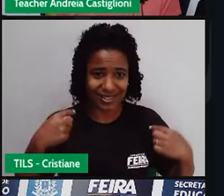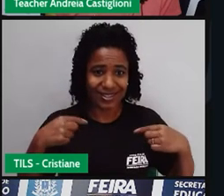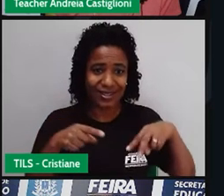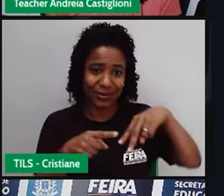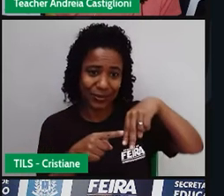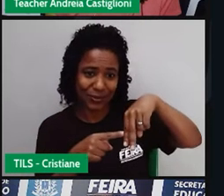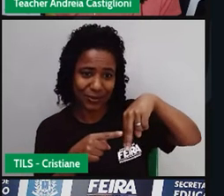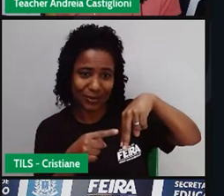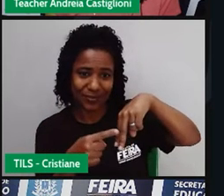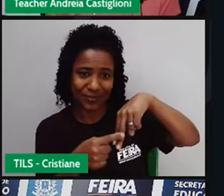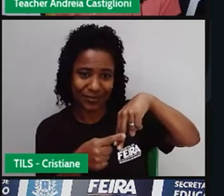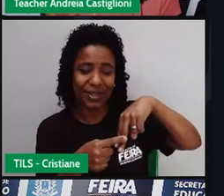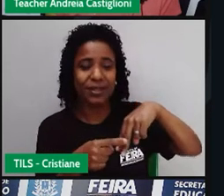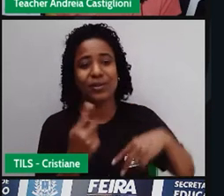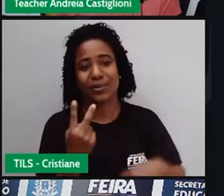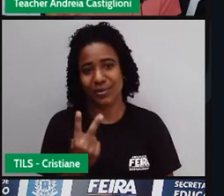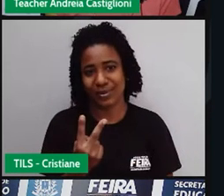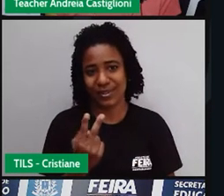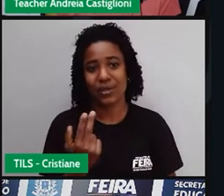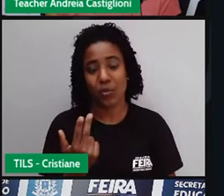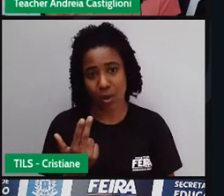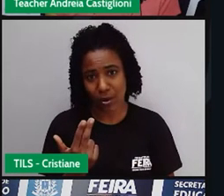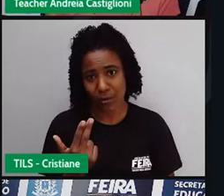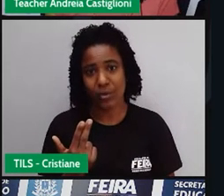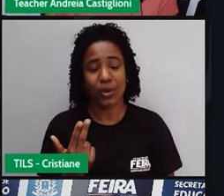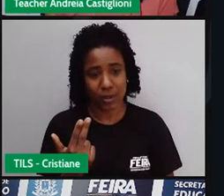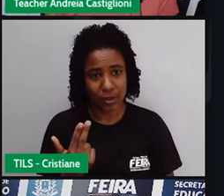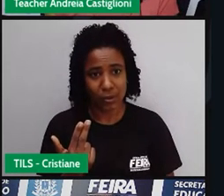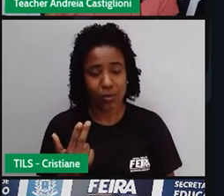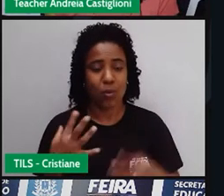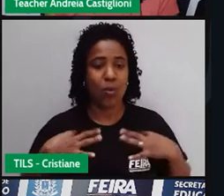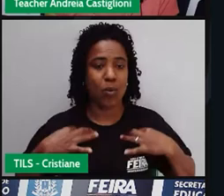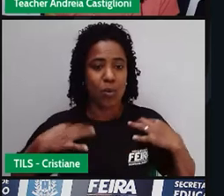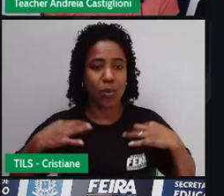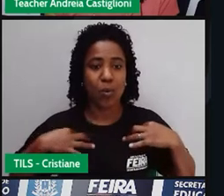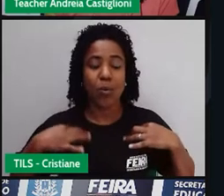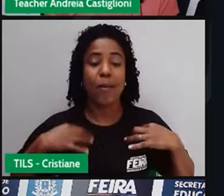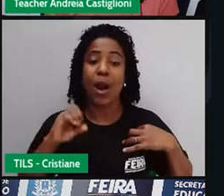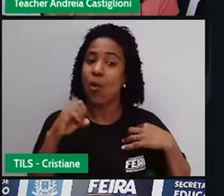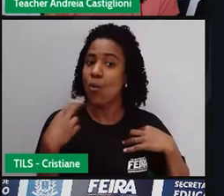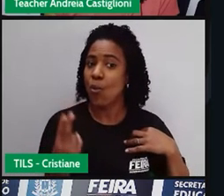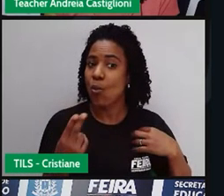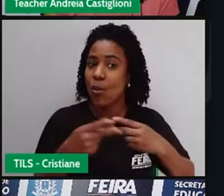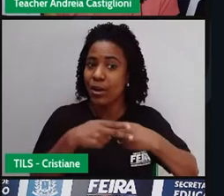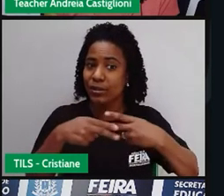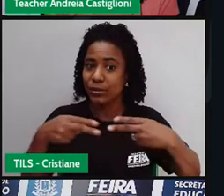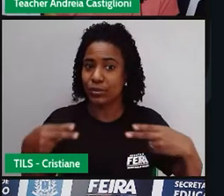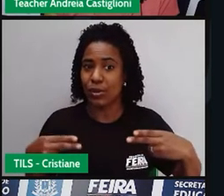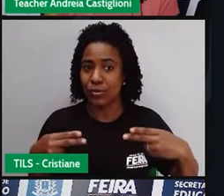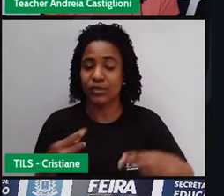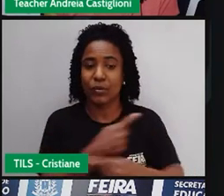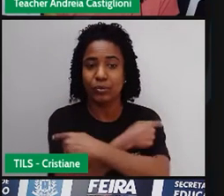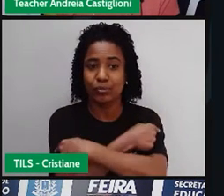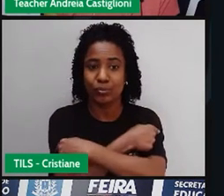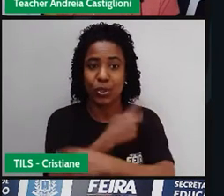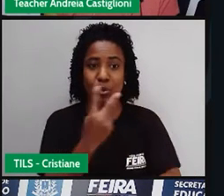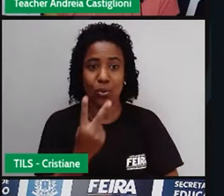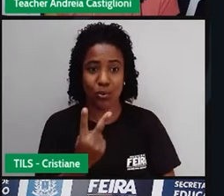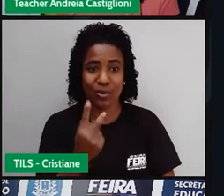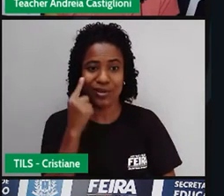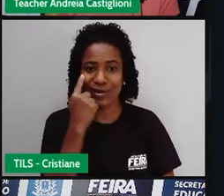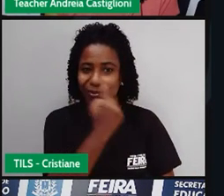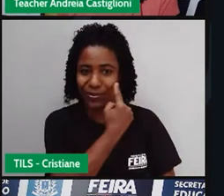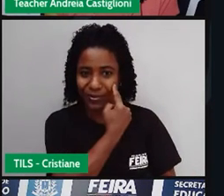roupas é acessórios que são usar acessório Vamos ver aí a gente pode identificar na tela nós temos